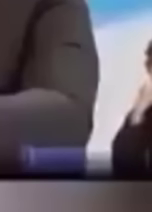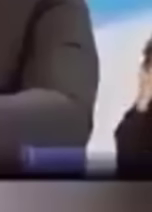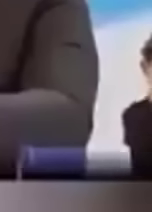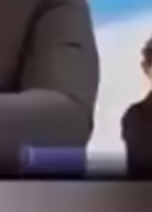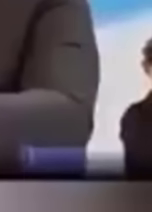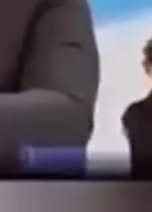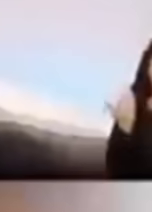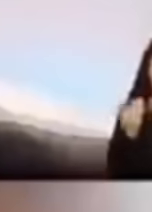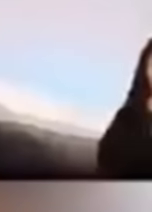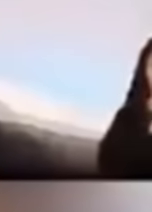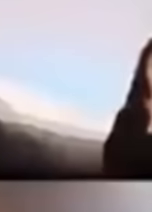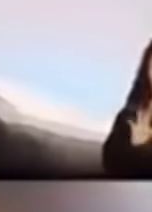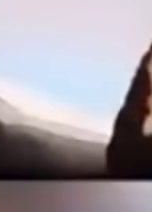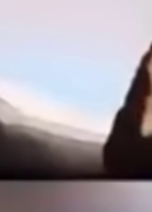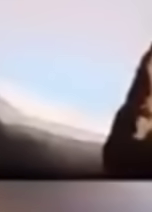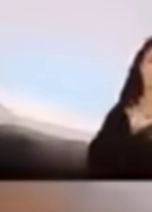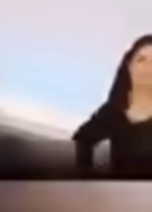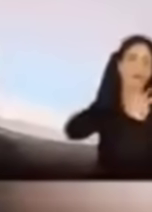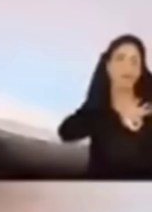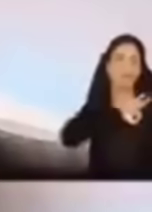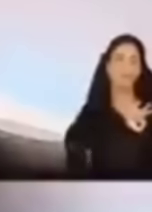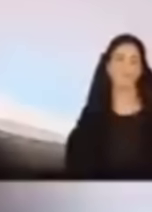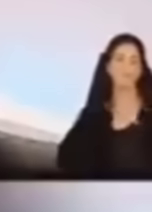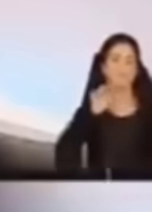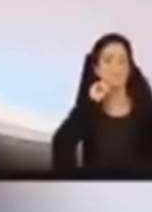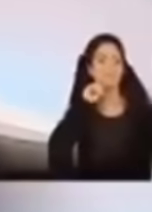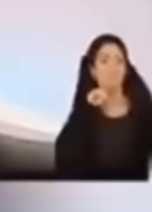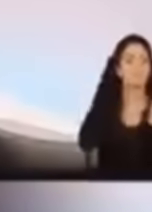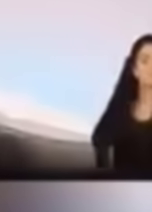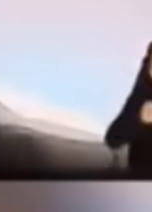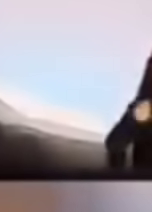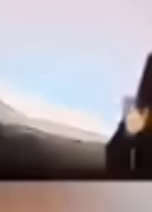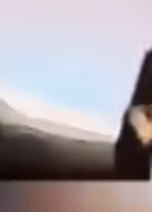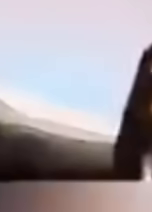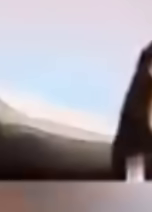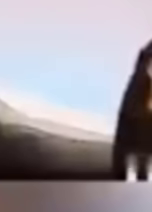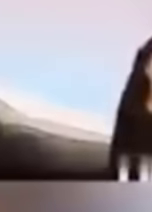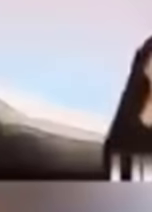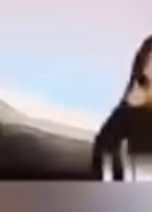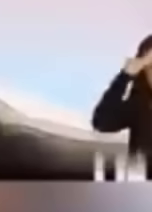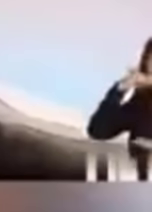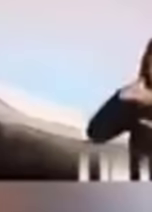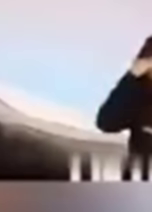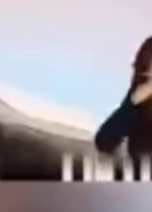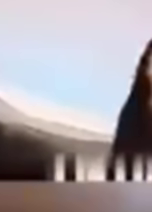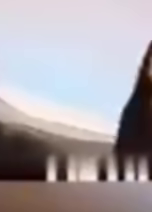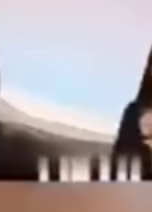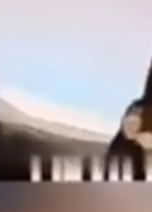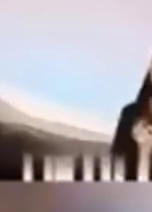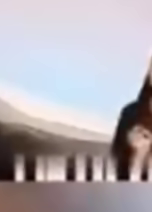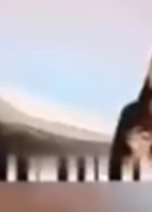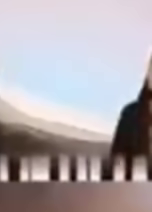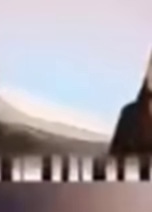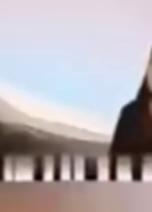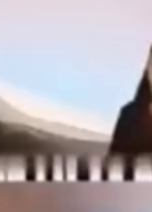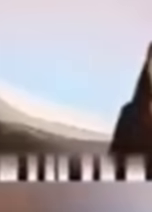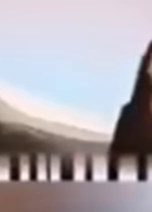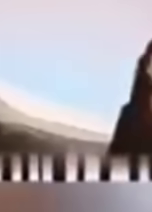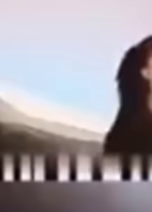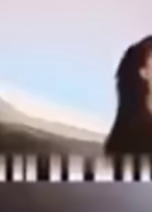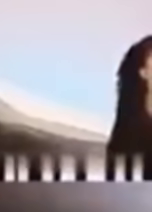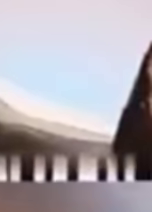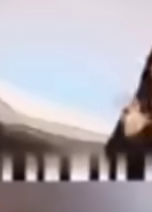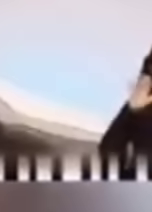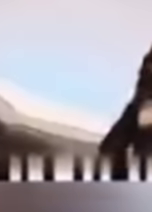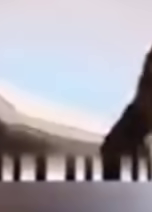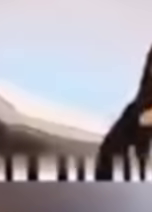corrupção. A Polícia Federal hoje é uma polícia que não faz entrevista coletiva, é uma polícia que não pré-condena ninguém, é uma polícia que não expõe as pessoas